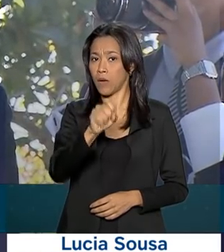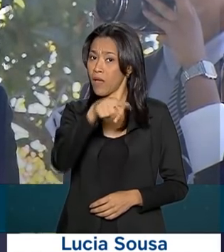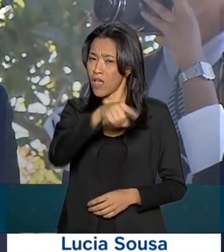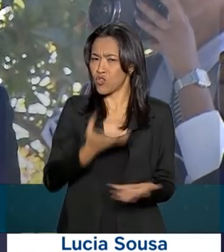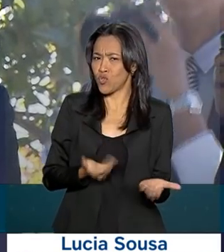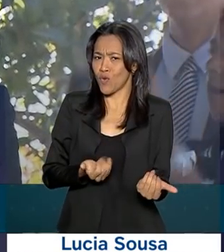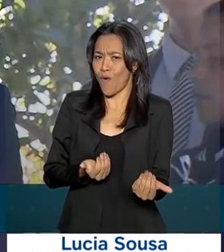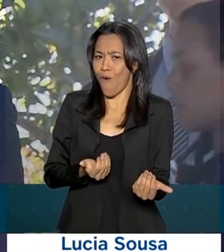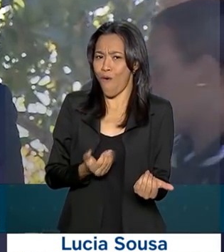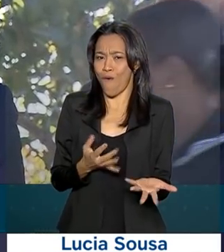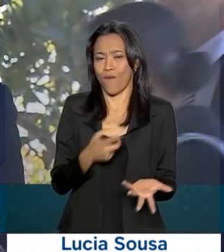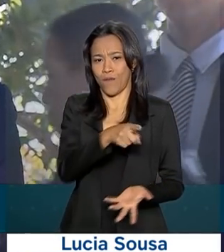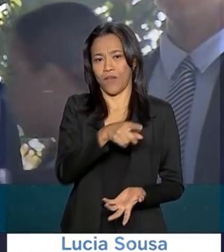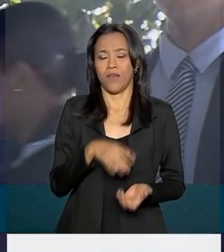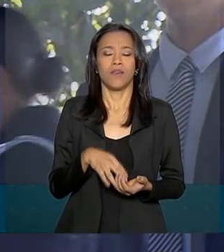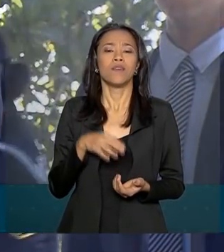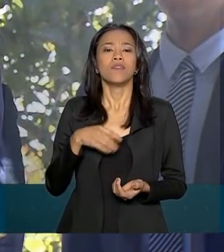Grande do Sul,